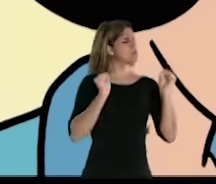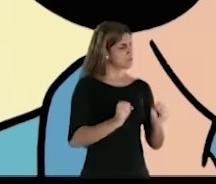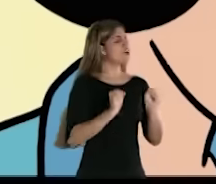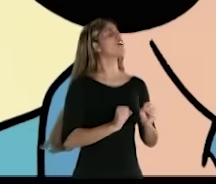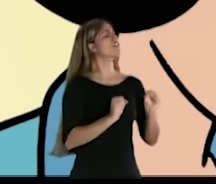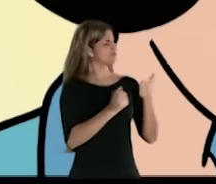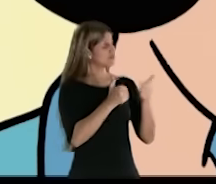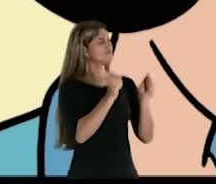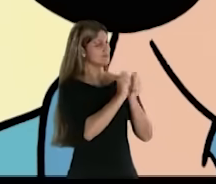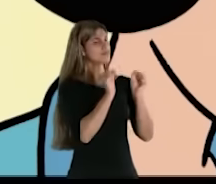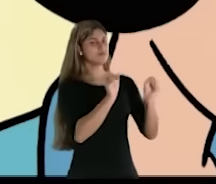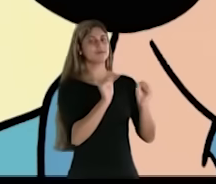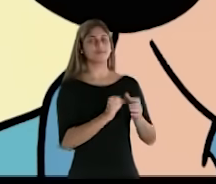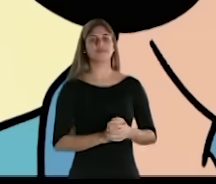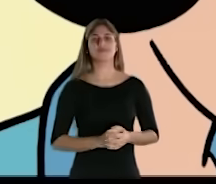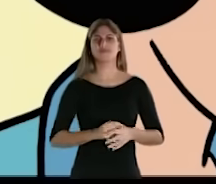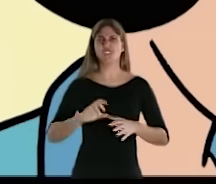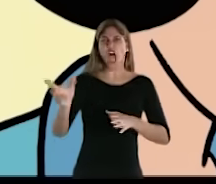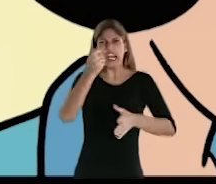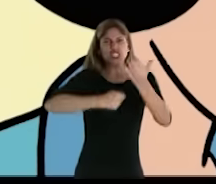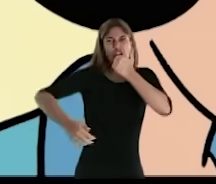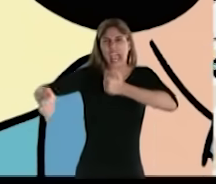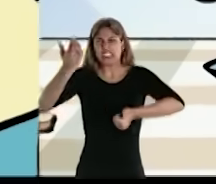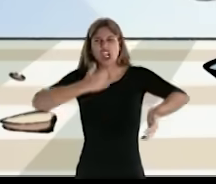Claro, vai ser muito bom pra ela também.